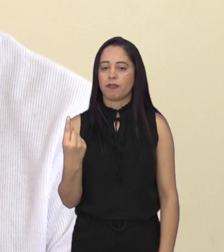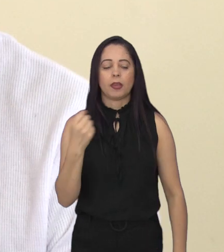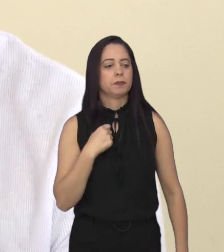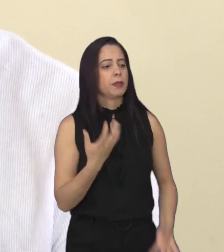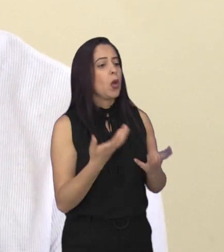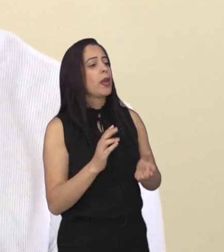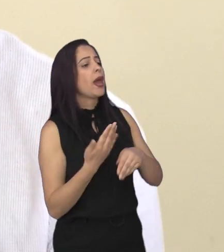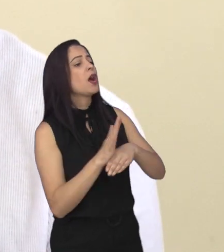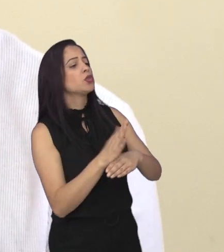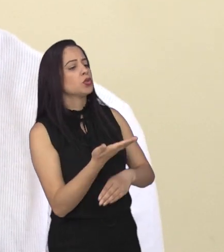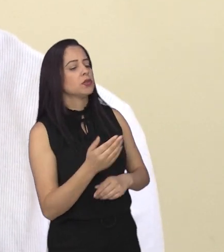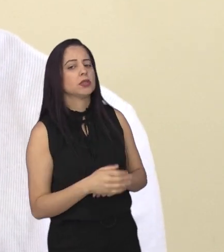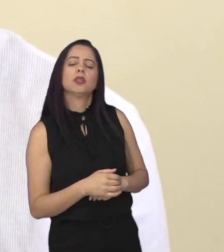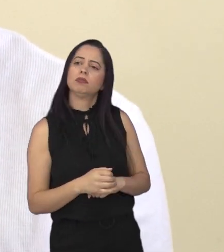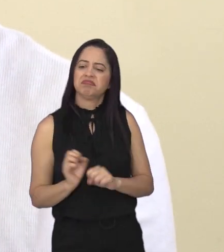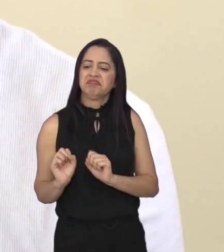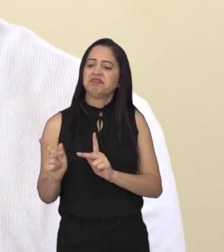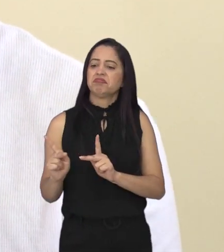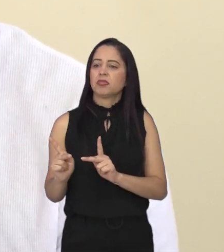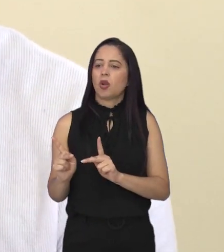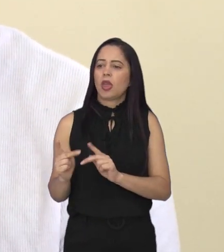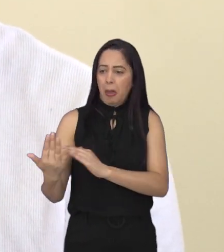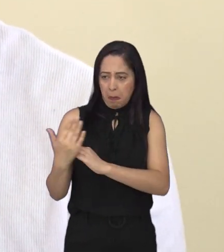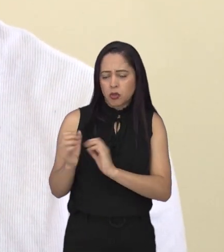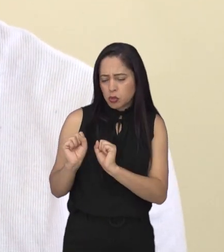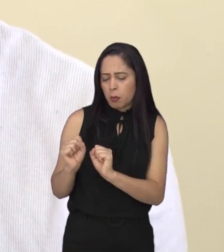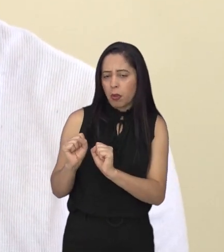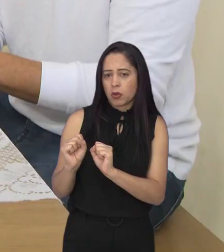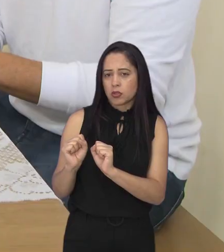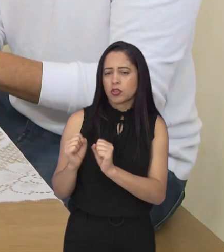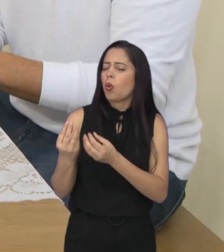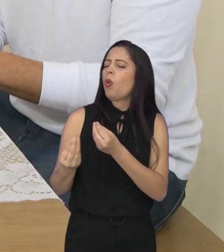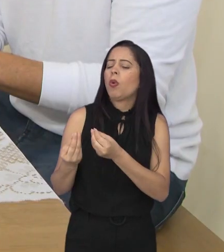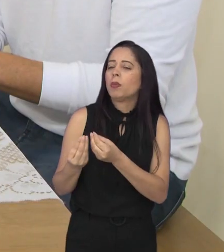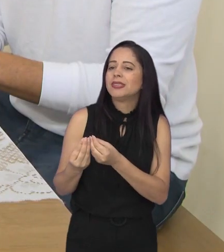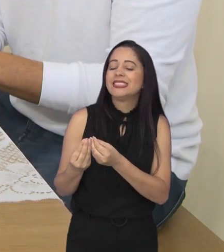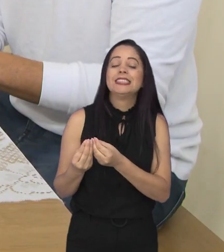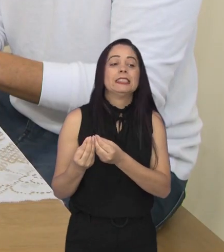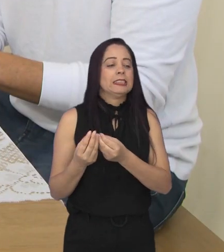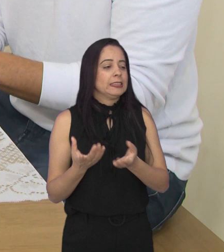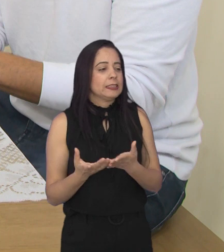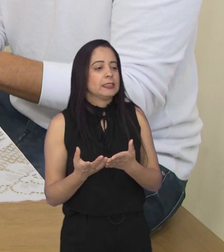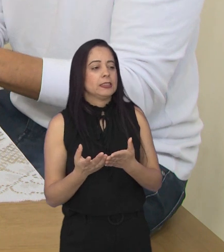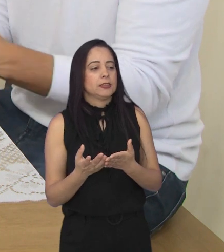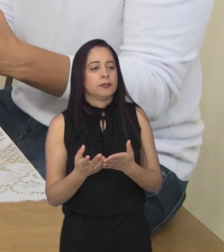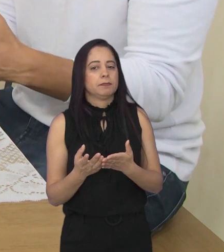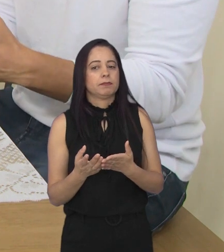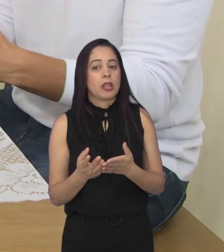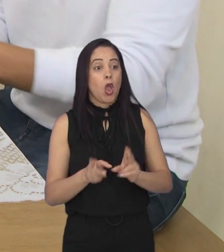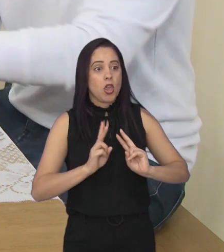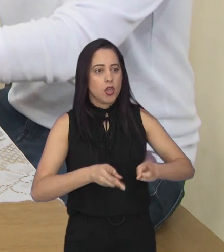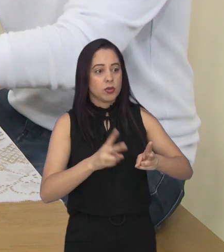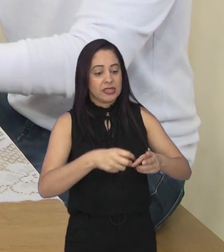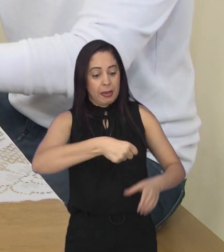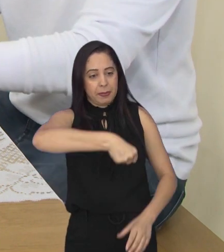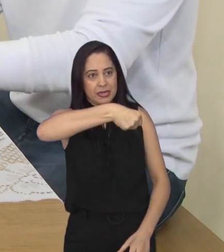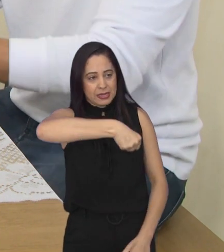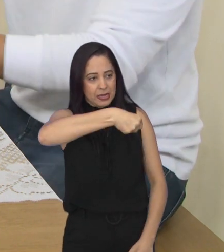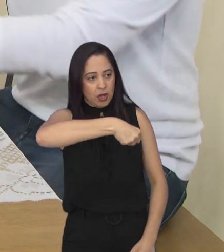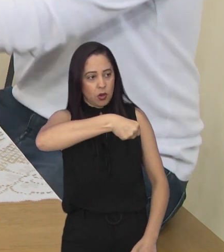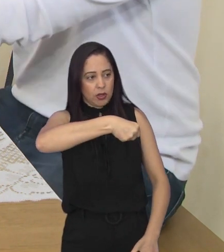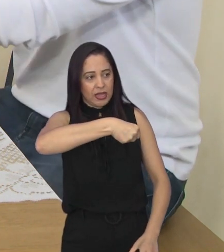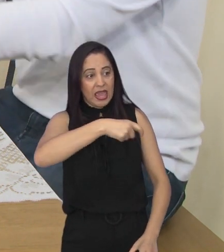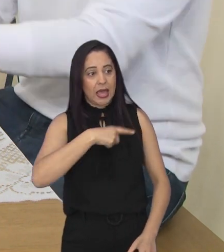assim, Graziano, eu quero te ajudar. Eu falei, tá, como você vai me ajudar, Roberto? Ele falou, cara, sempre que eu mando fazer as